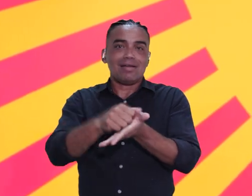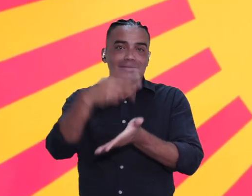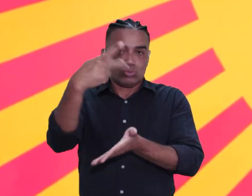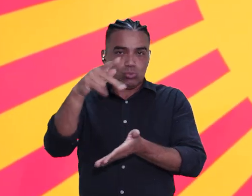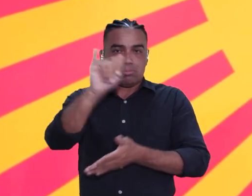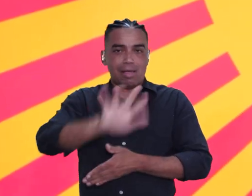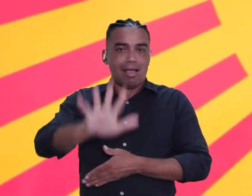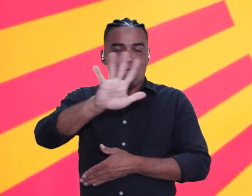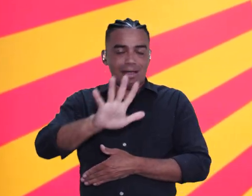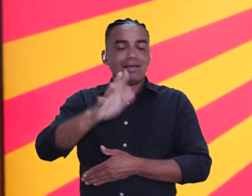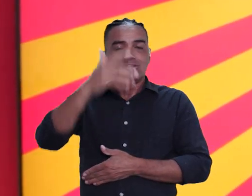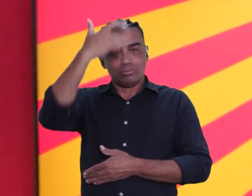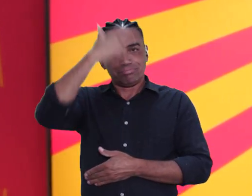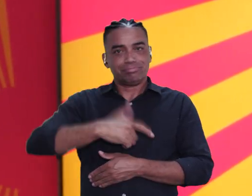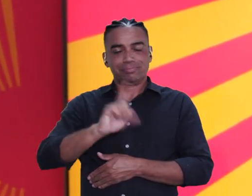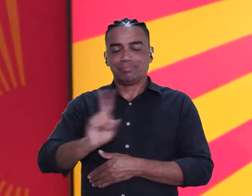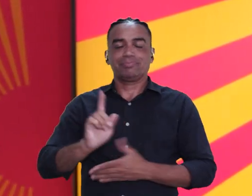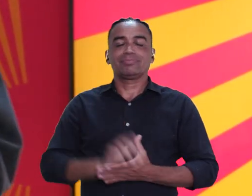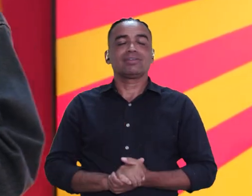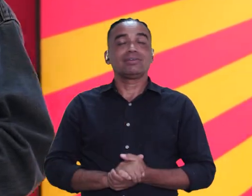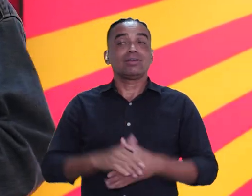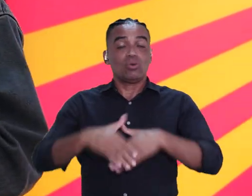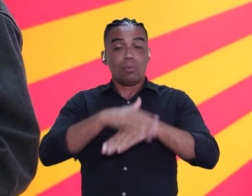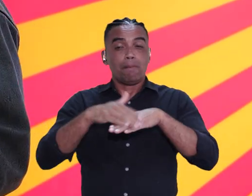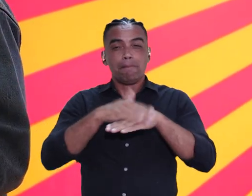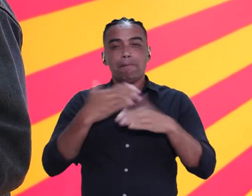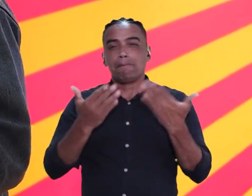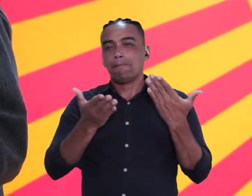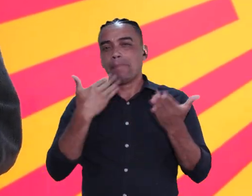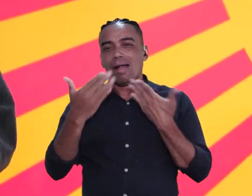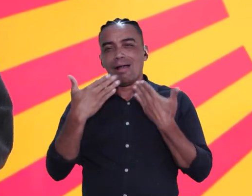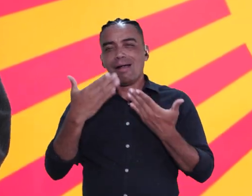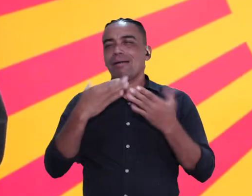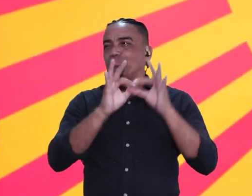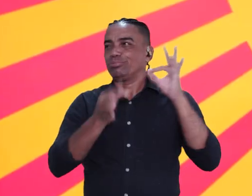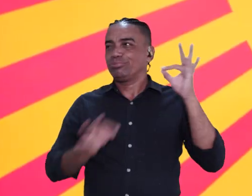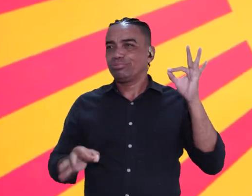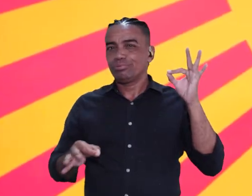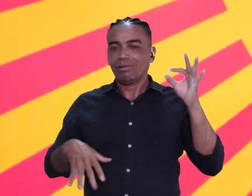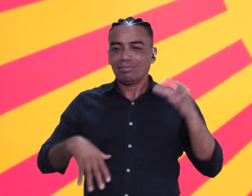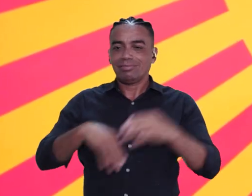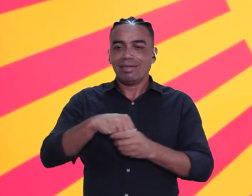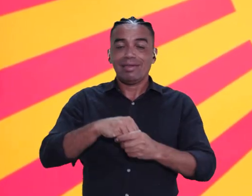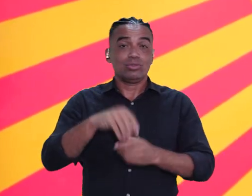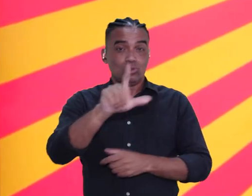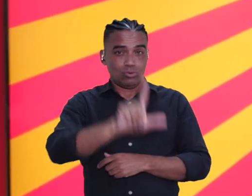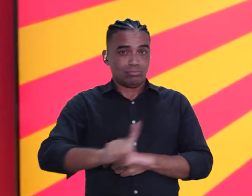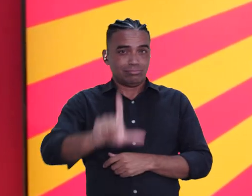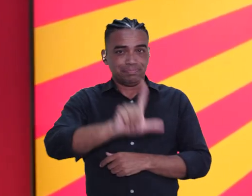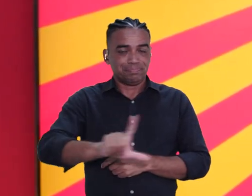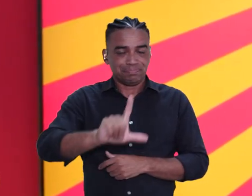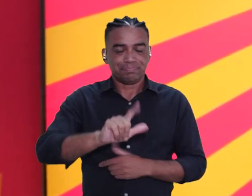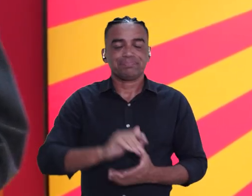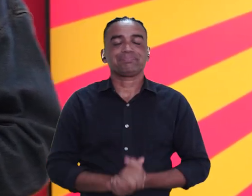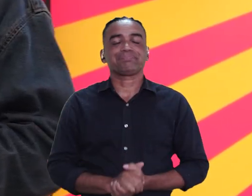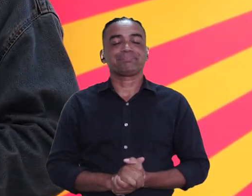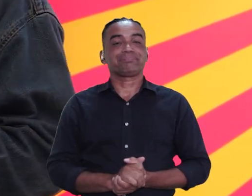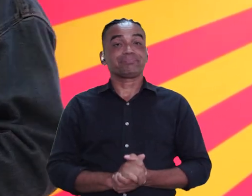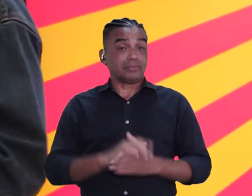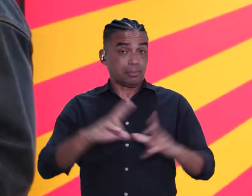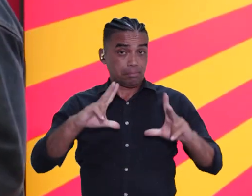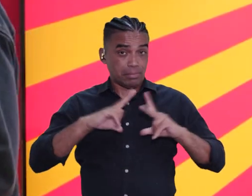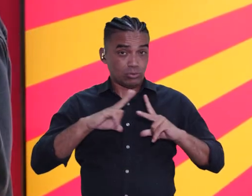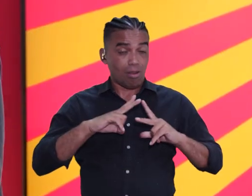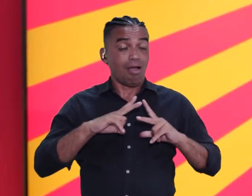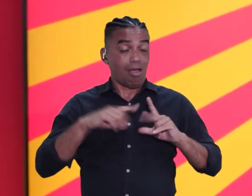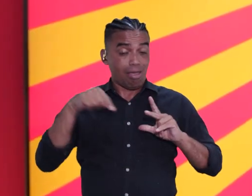Sempre um Papo é um projeto de conversas, em geral, em torno de literatura, e esse, em